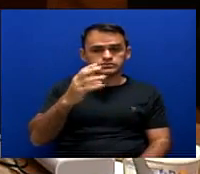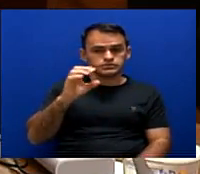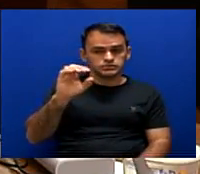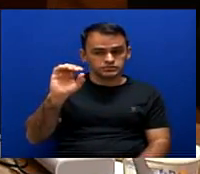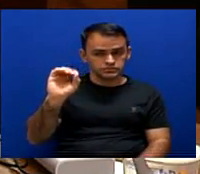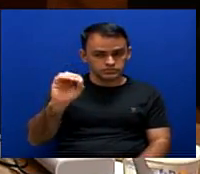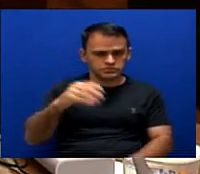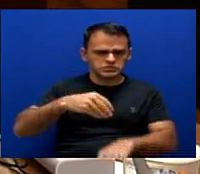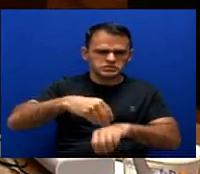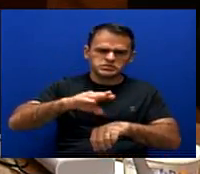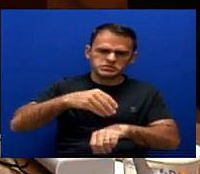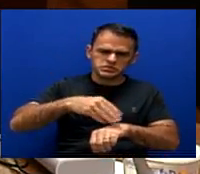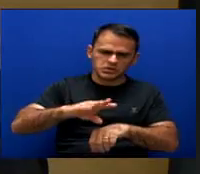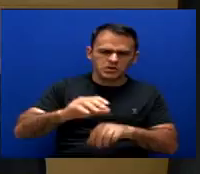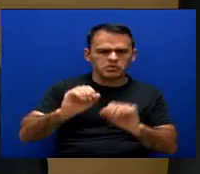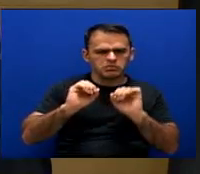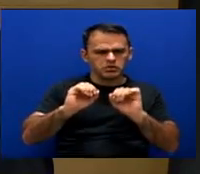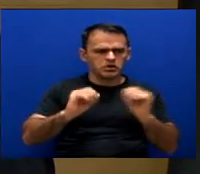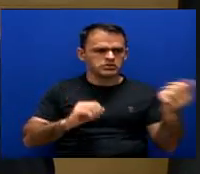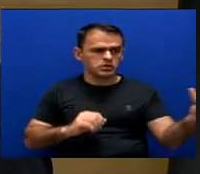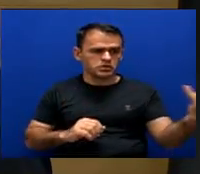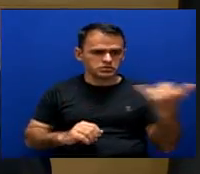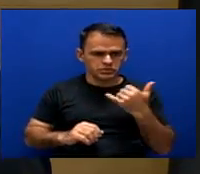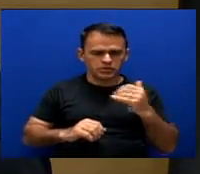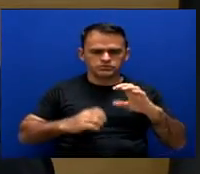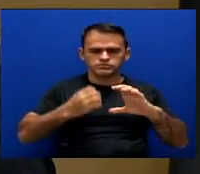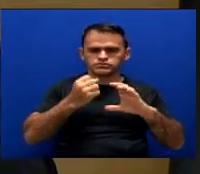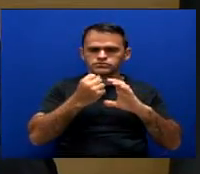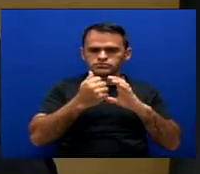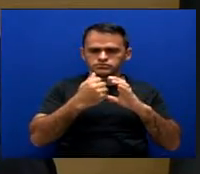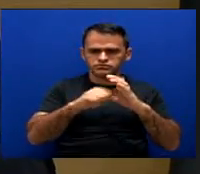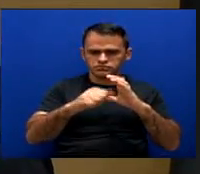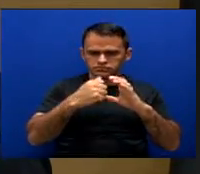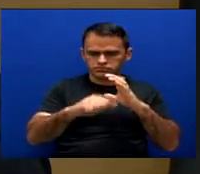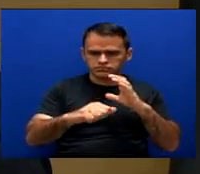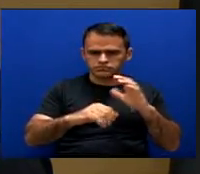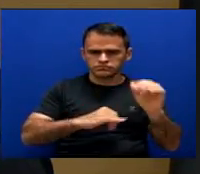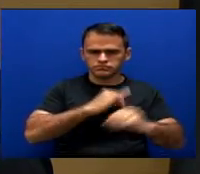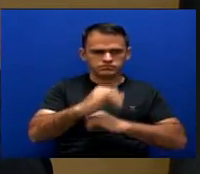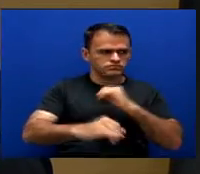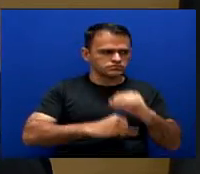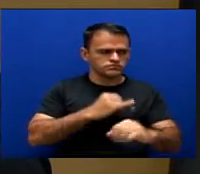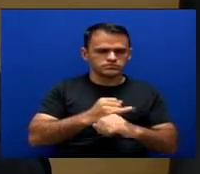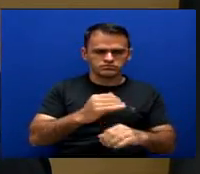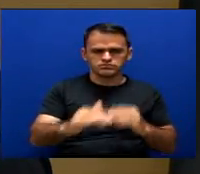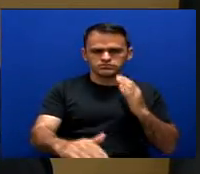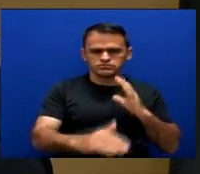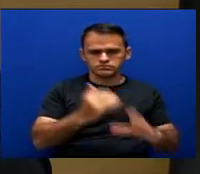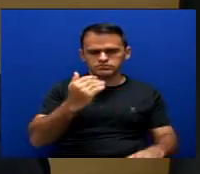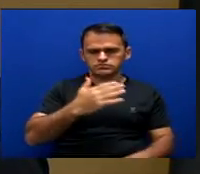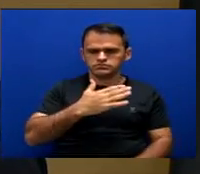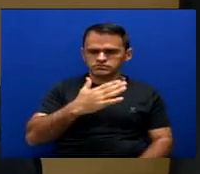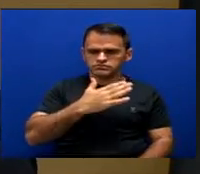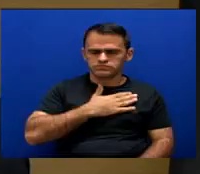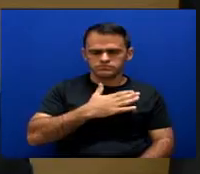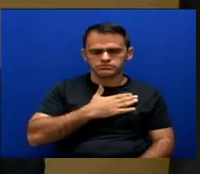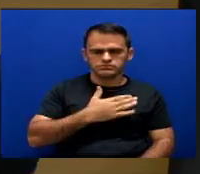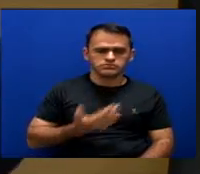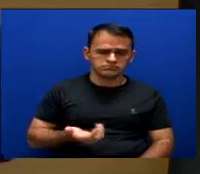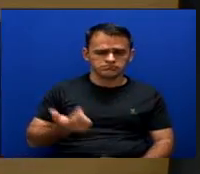para trazer directora do gabinete o primeiro vereador rodrigo manga a roubar a câmera sorocaba.sp.gov.br